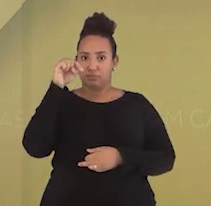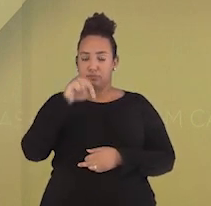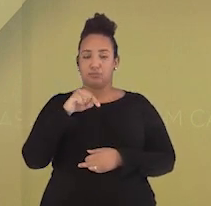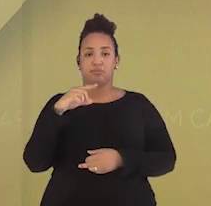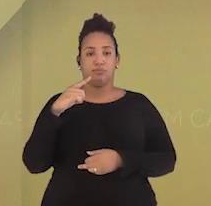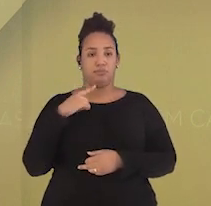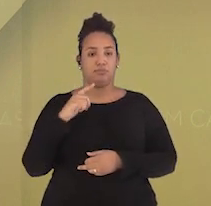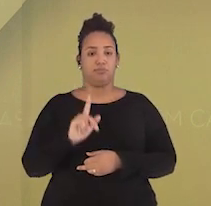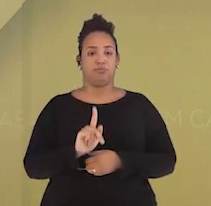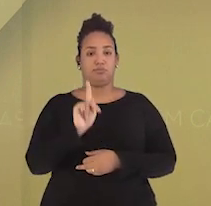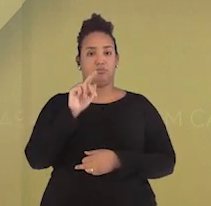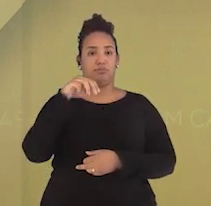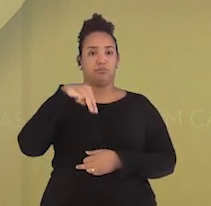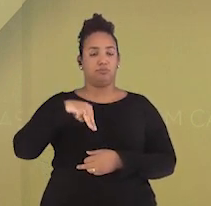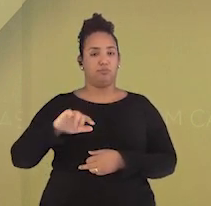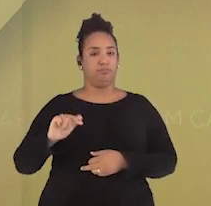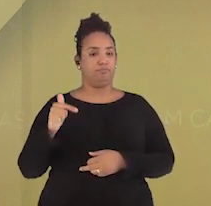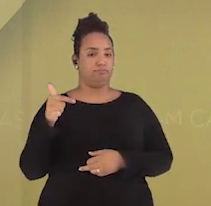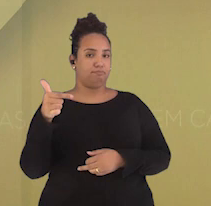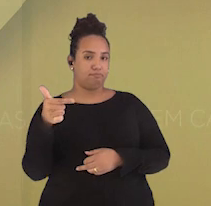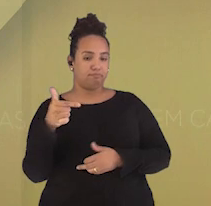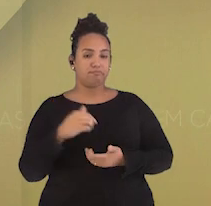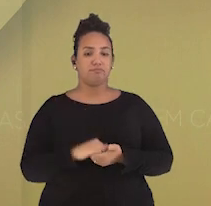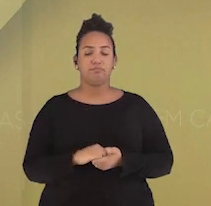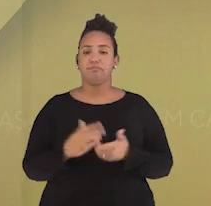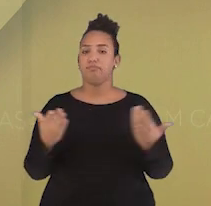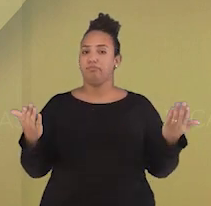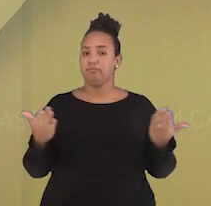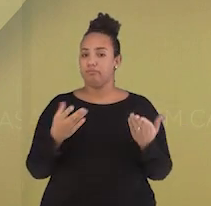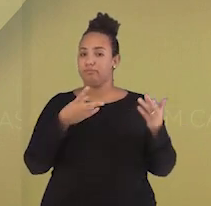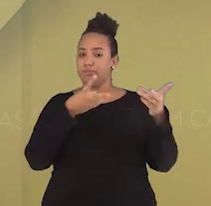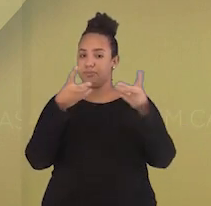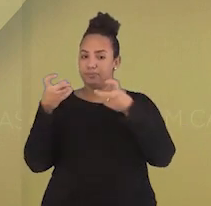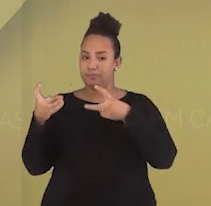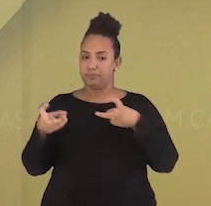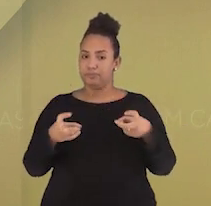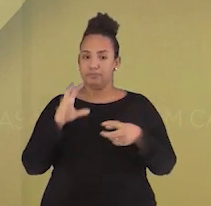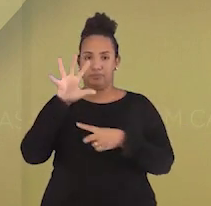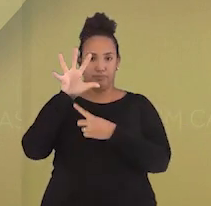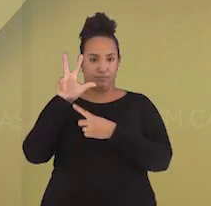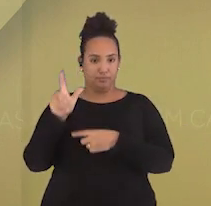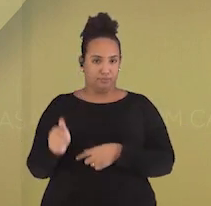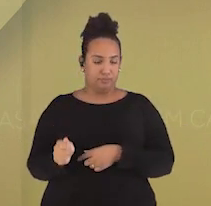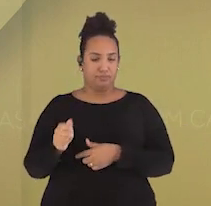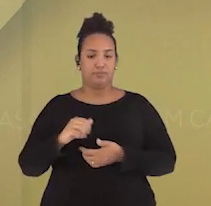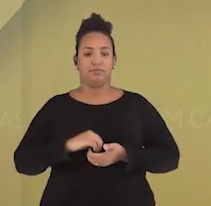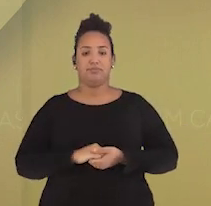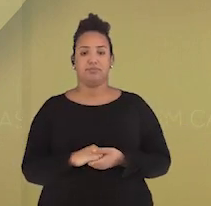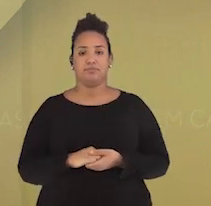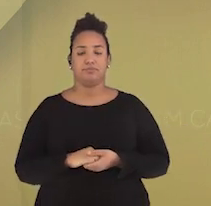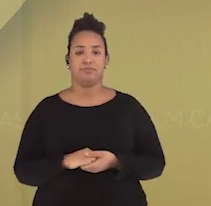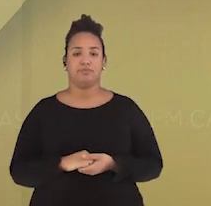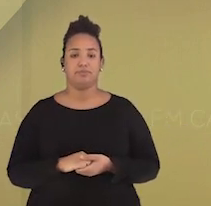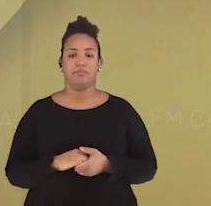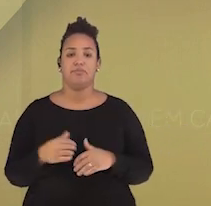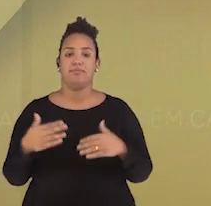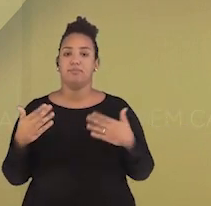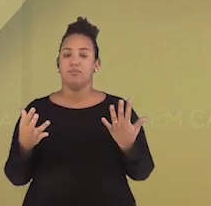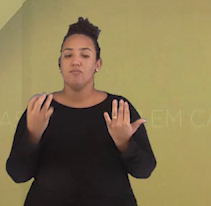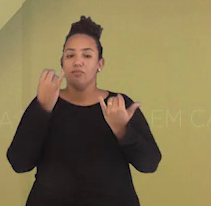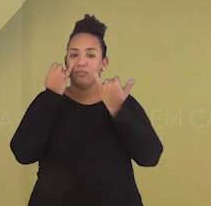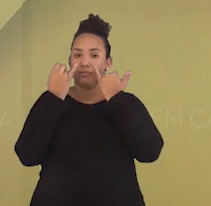quadrado. Então, vamos interpretar esse mapa de densidade demográfica aqui. Esses dados são